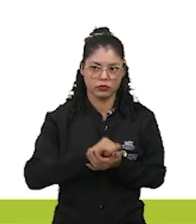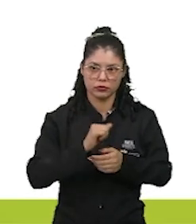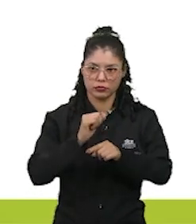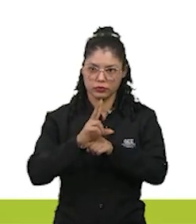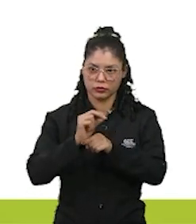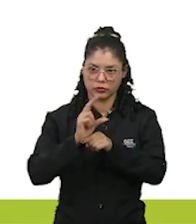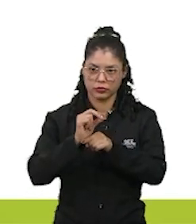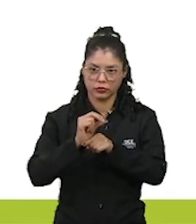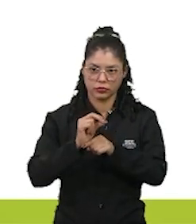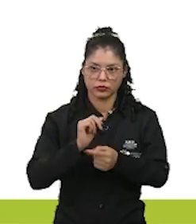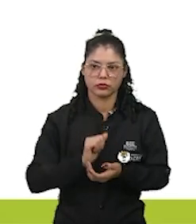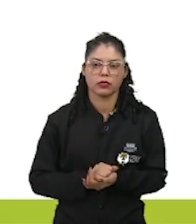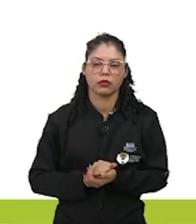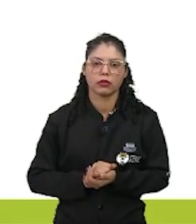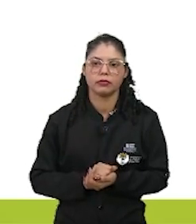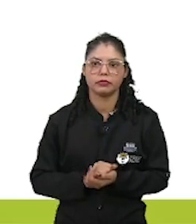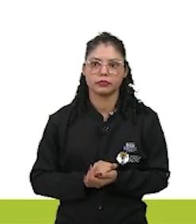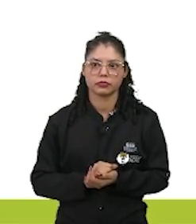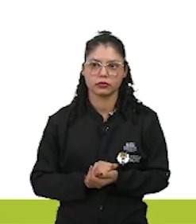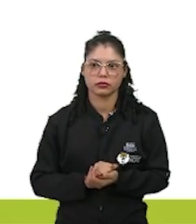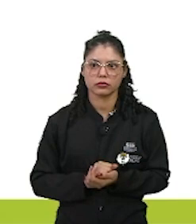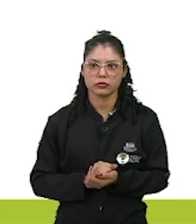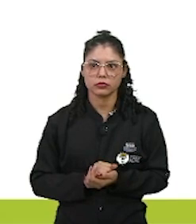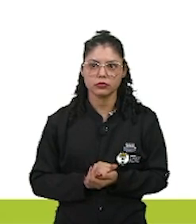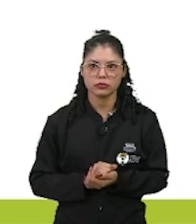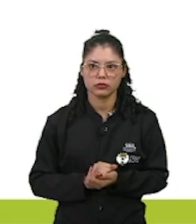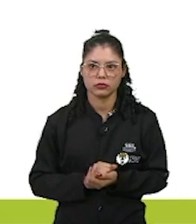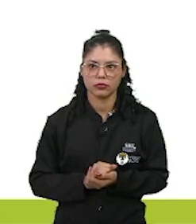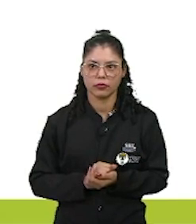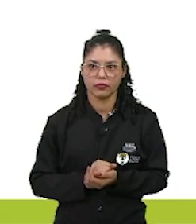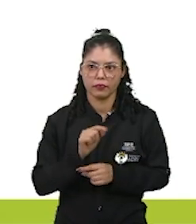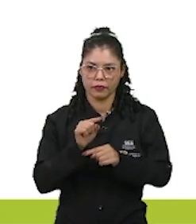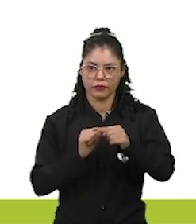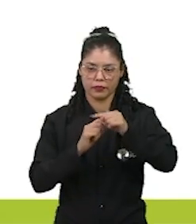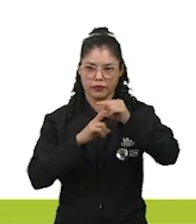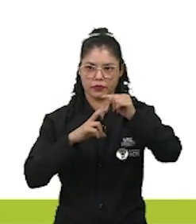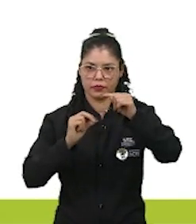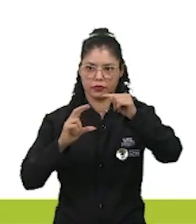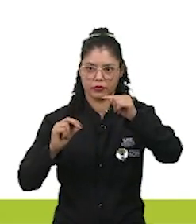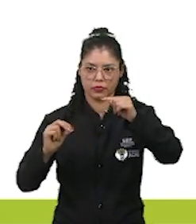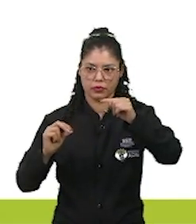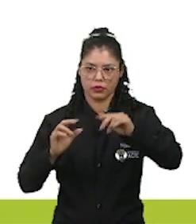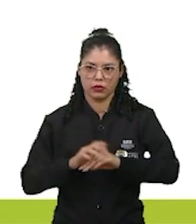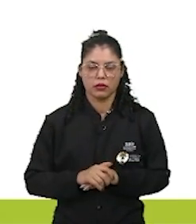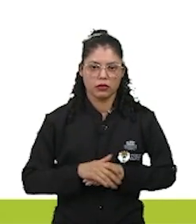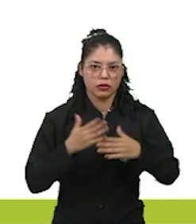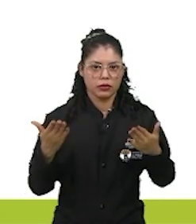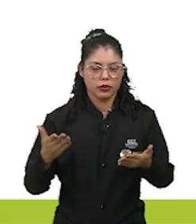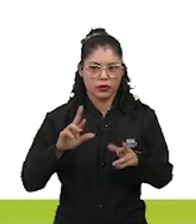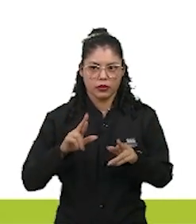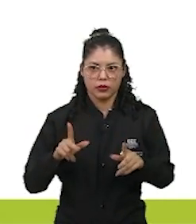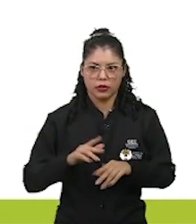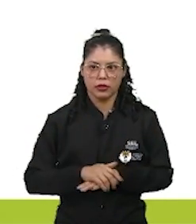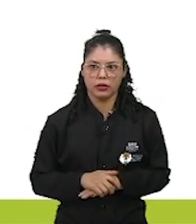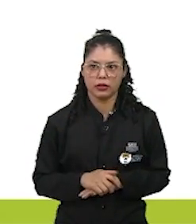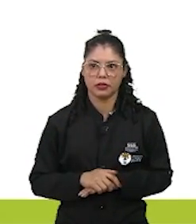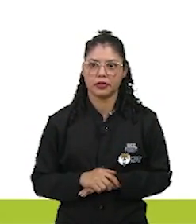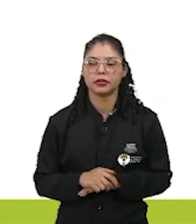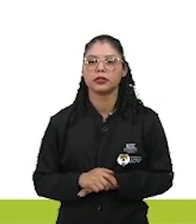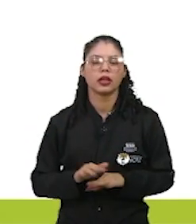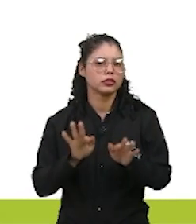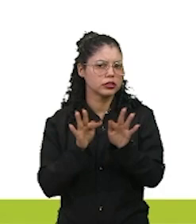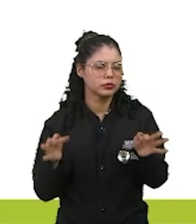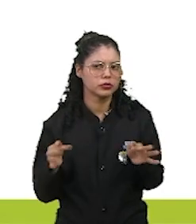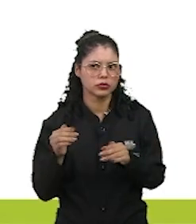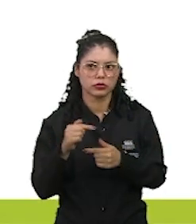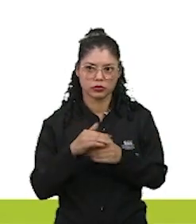oposto sobre cateto adjacente. Professor, por que eu sei que é adjacente? Porque o cateto adjacente sempre vai passar pelo ângulo agudo e o ângulo